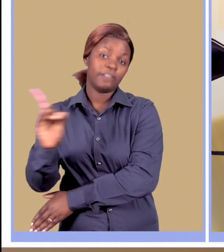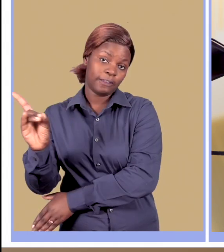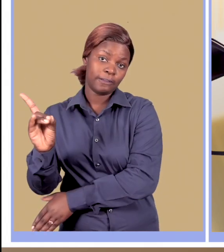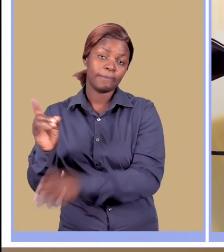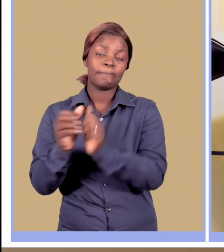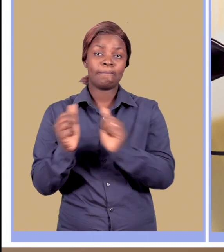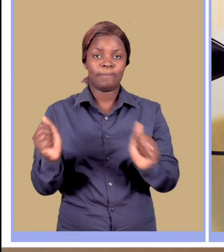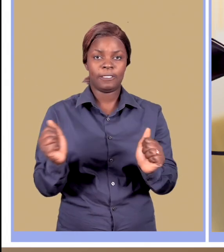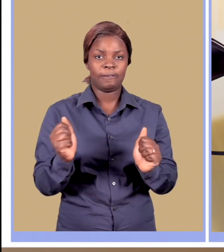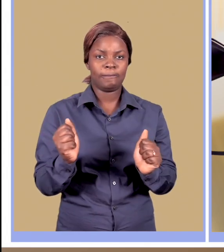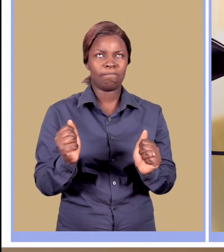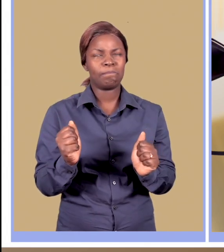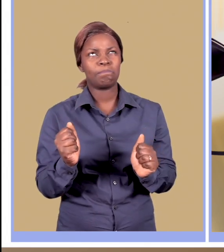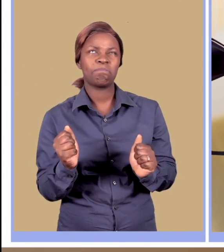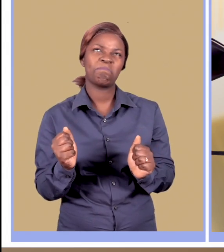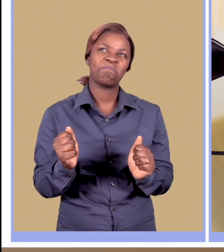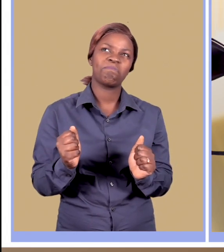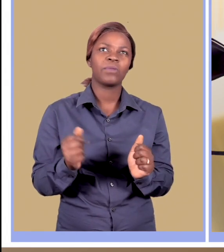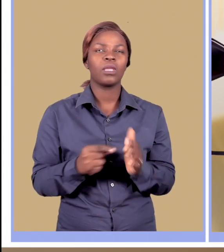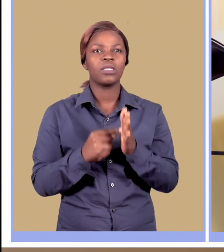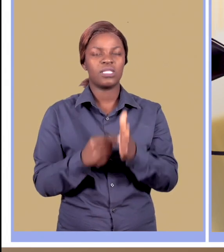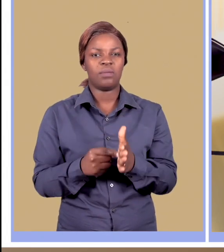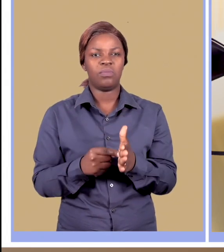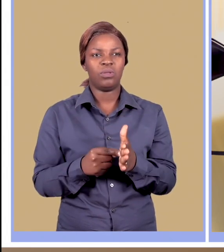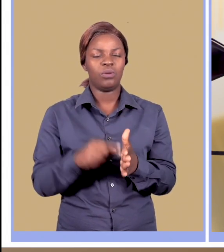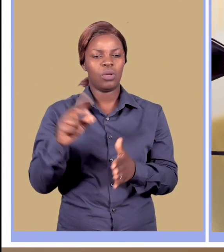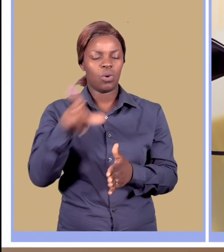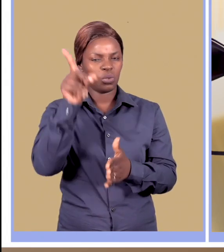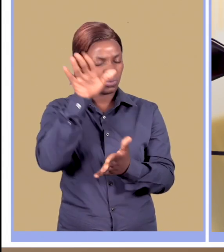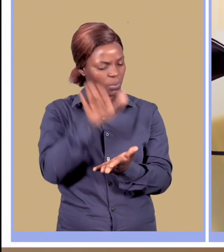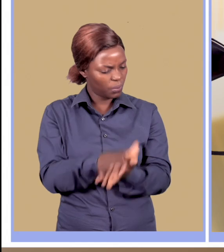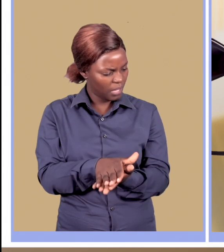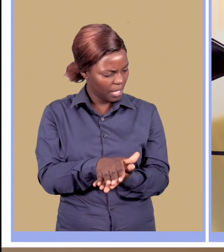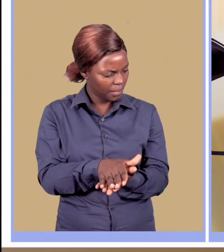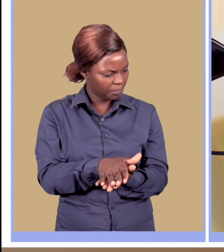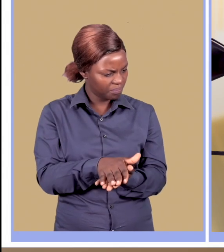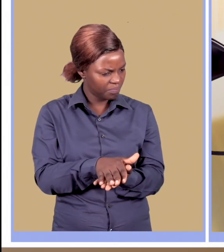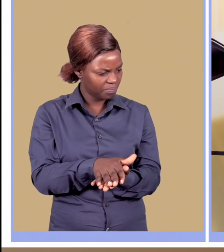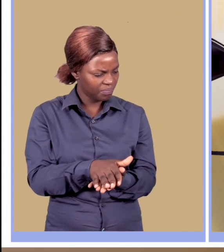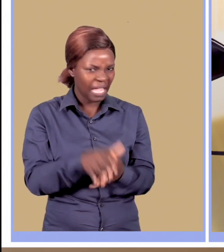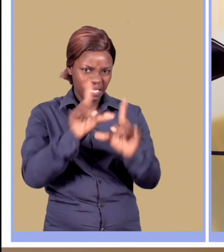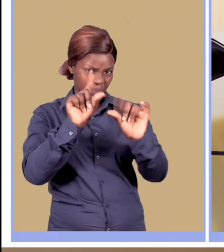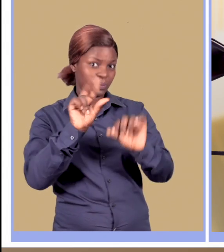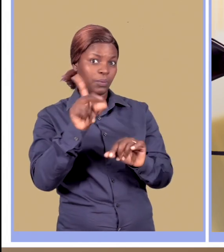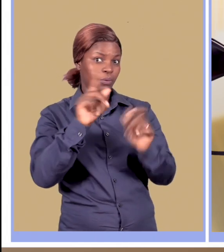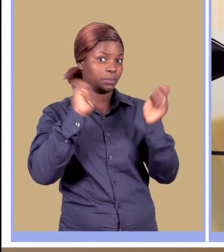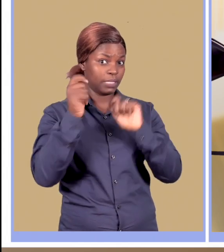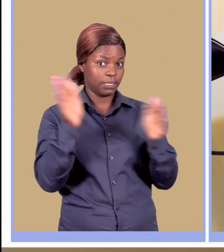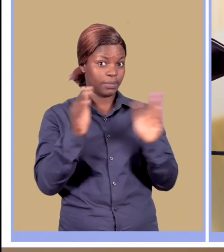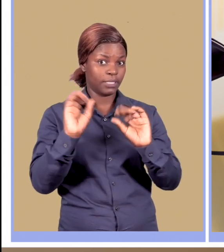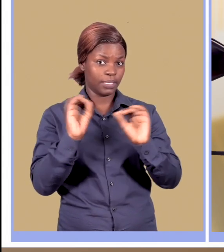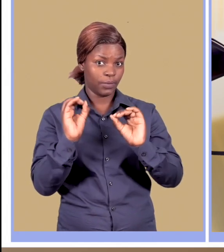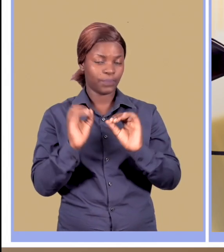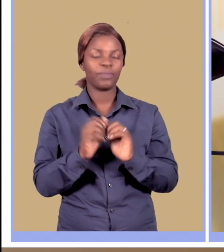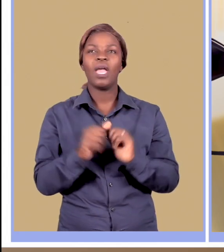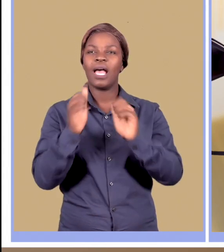deficiência. A experiência de uma outra província, vou-lhe falar, não tem nada a ver com as mudanças climáticas,